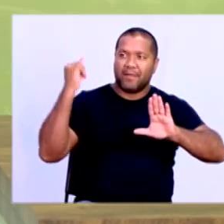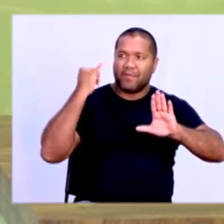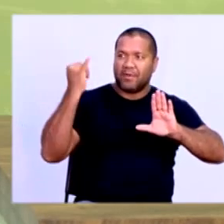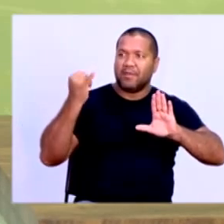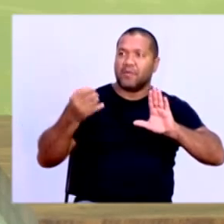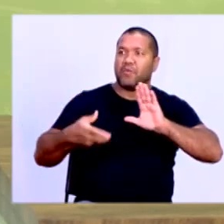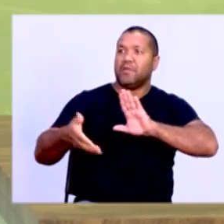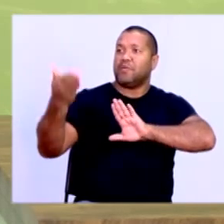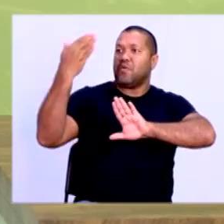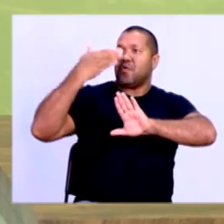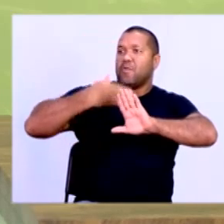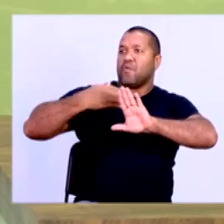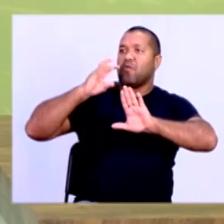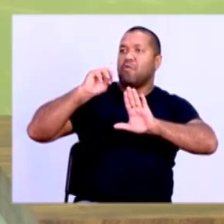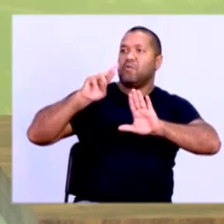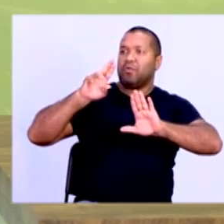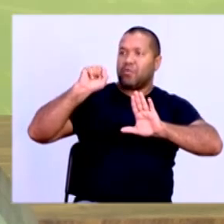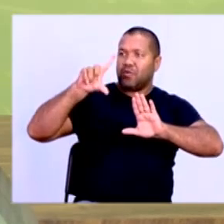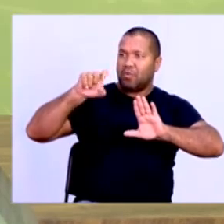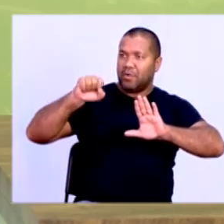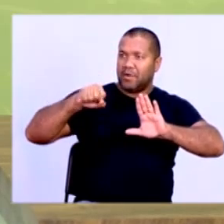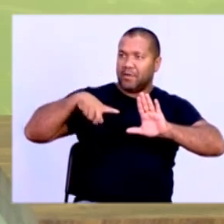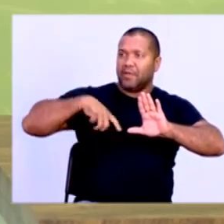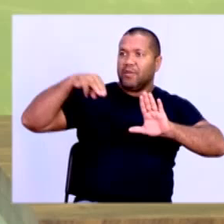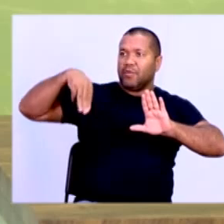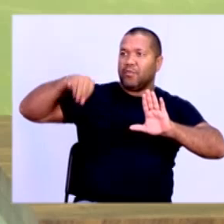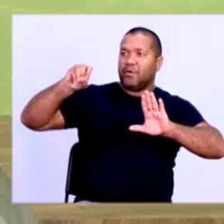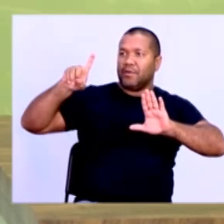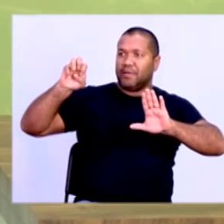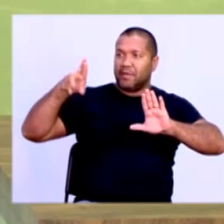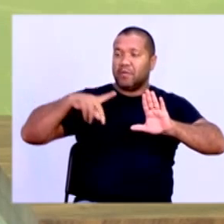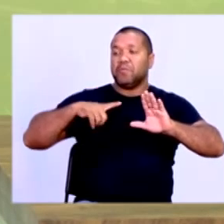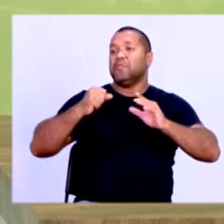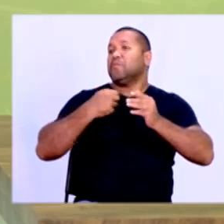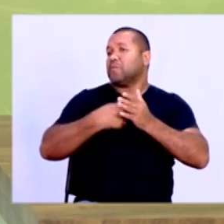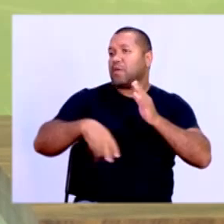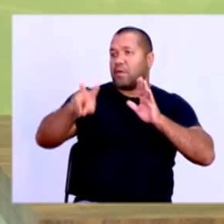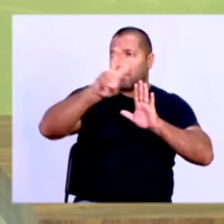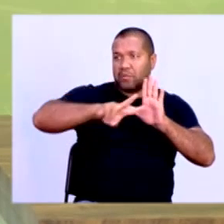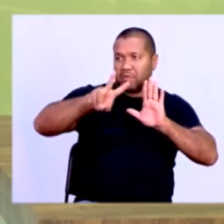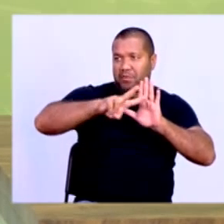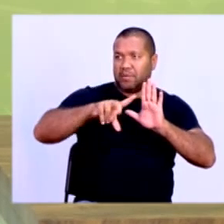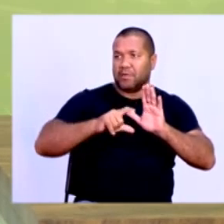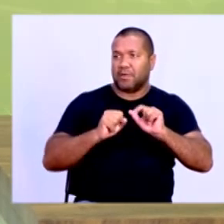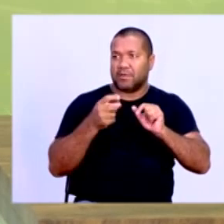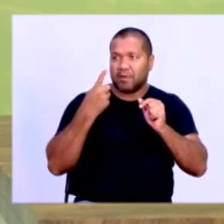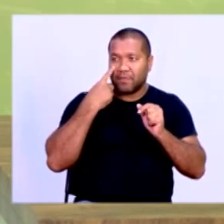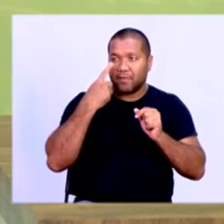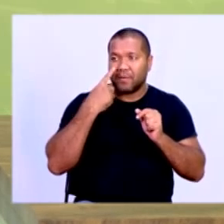o controle e o modelo. Tem muitos recursos visuais que nós utilizamos, muitos